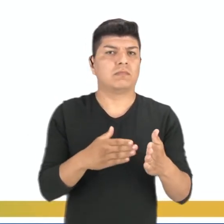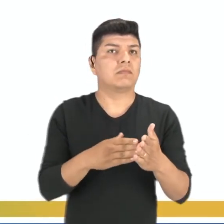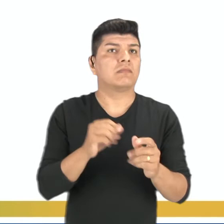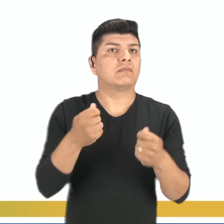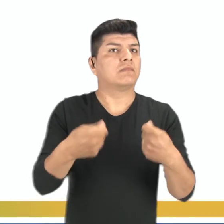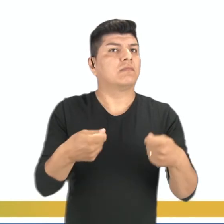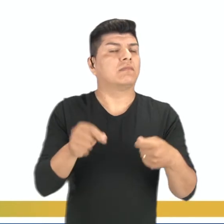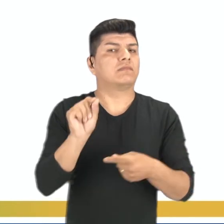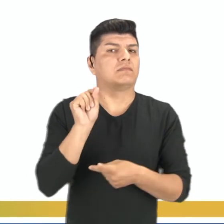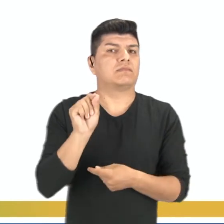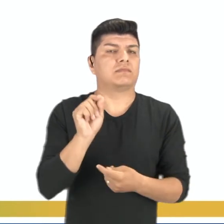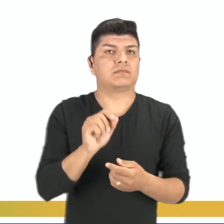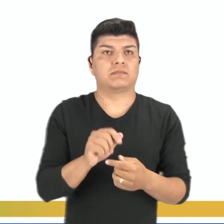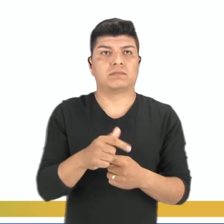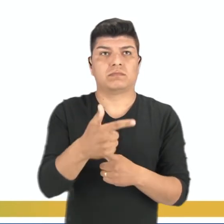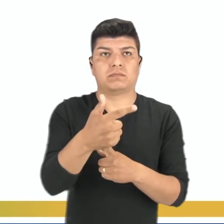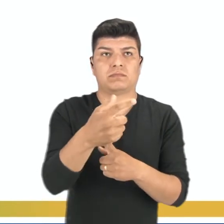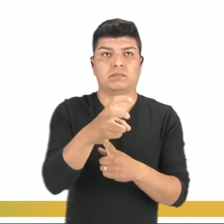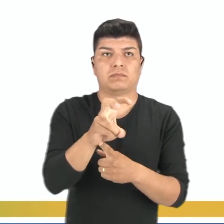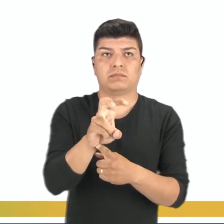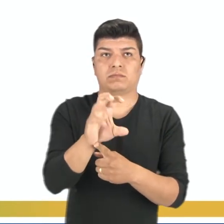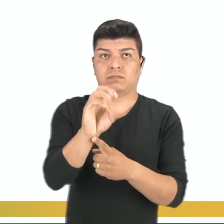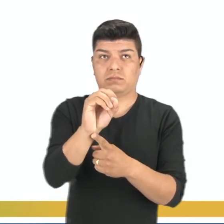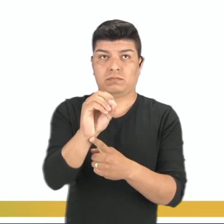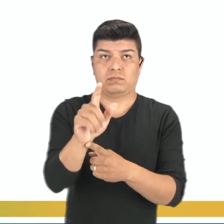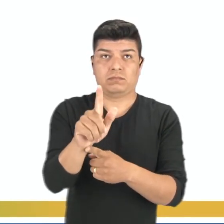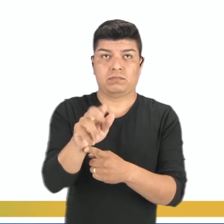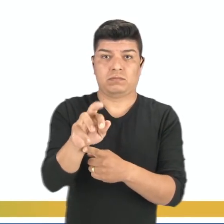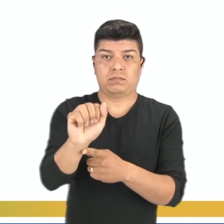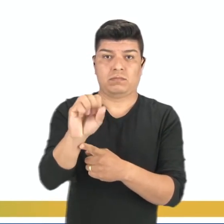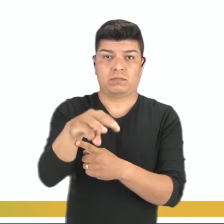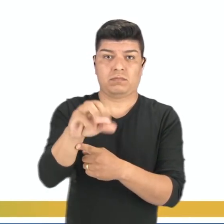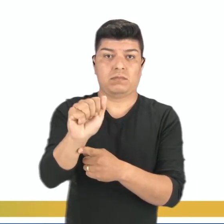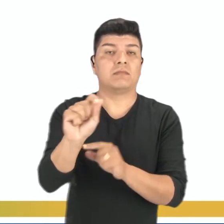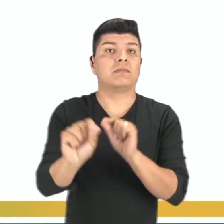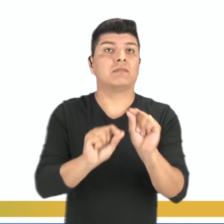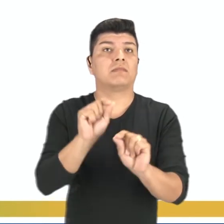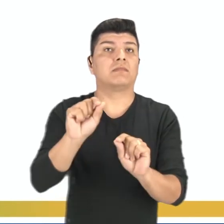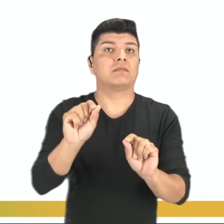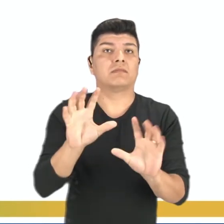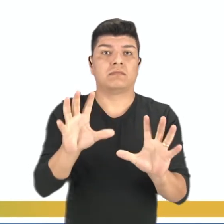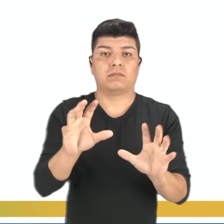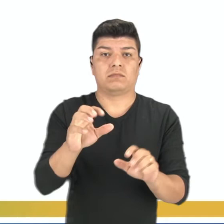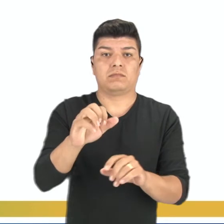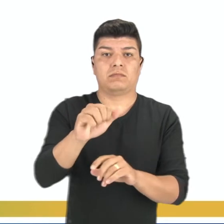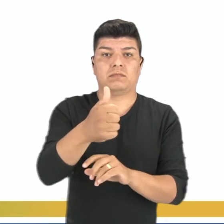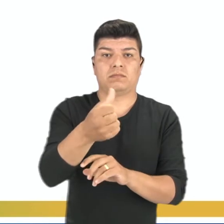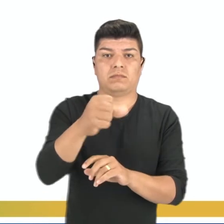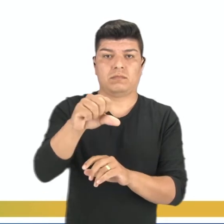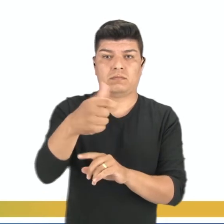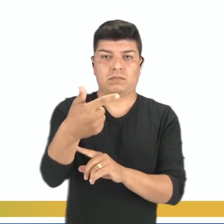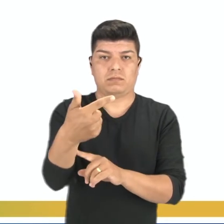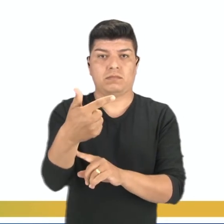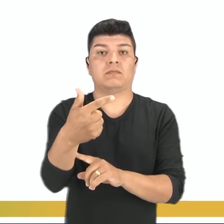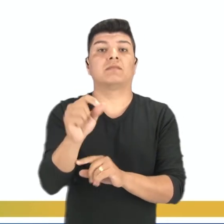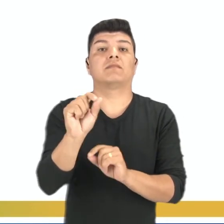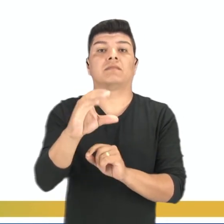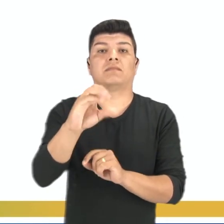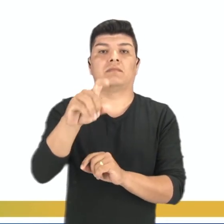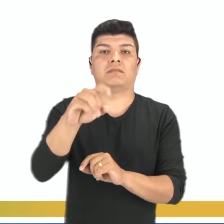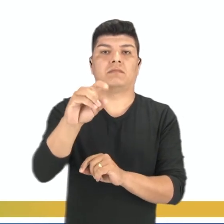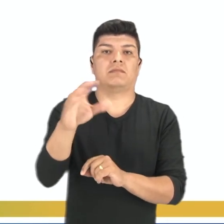são necessários 250 gramas de bicarbonato de sódio para 192 gramas de